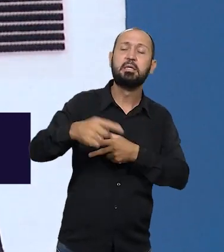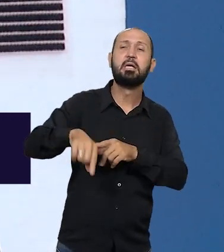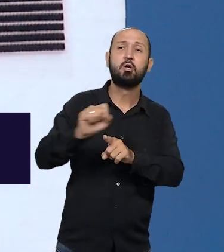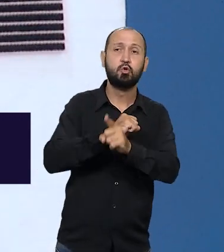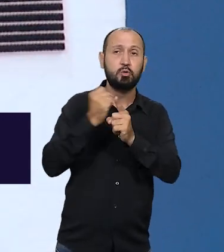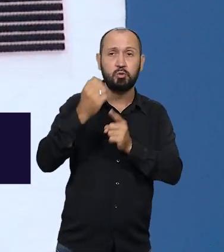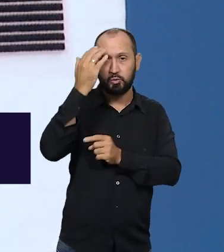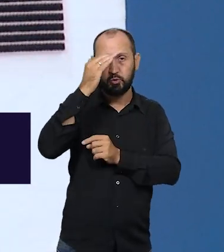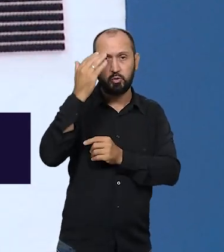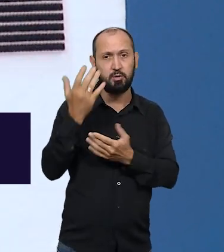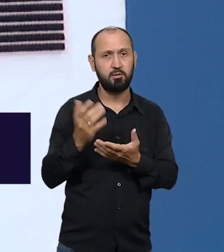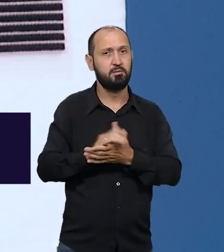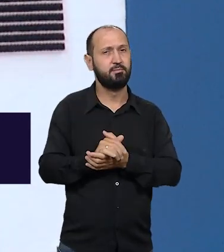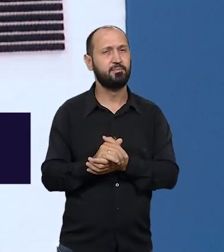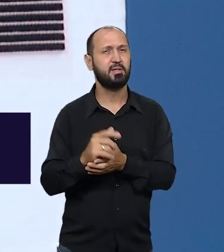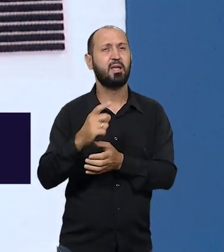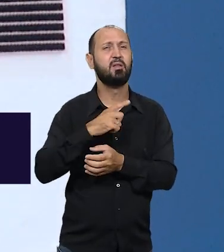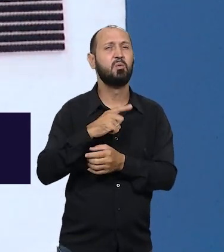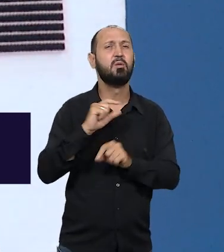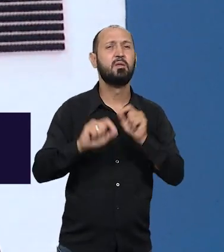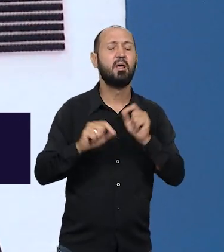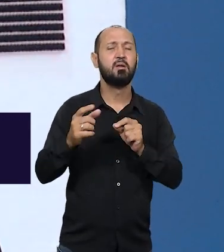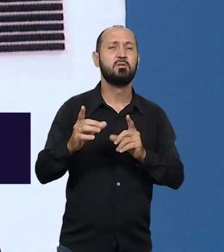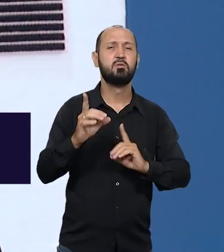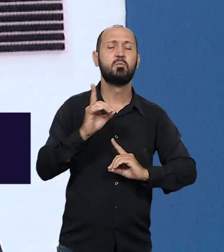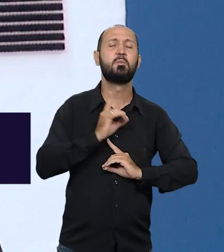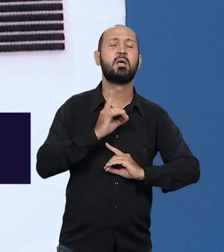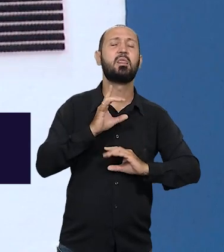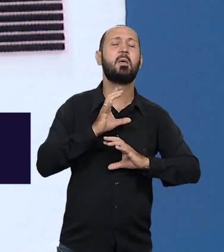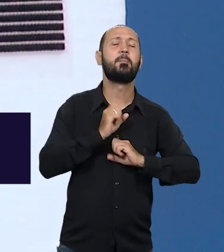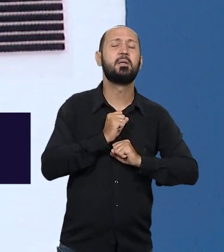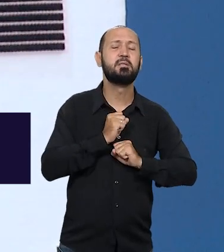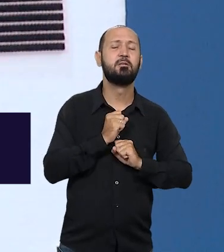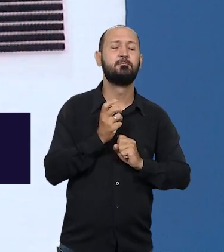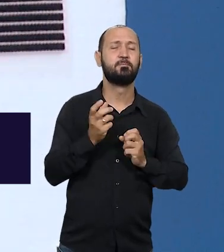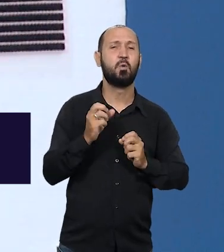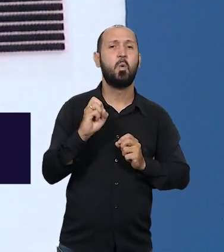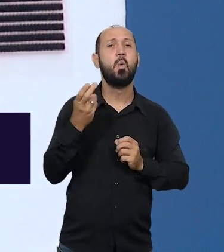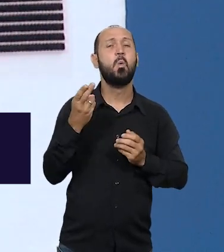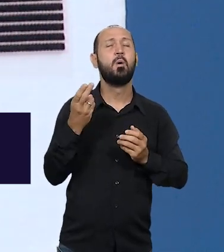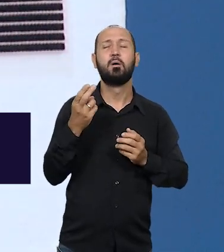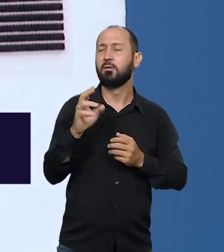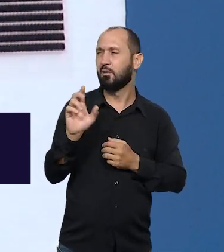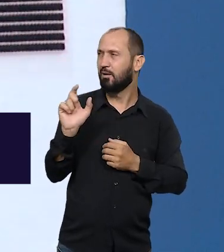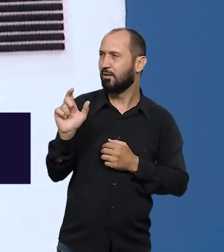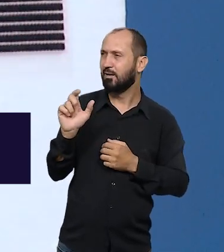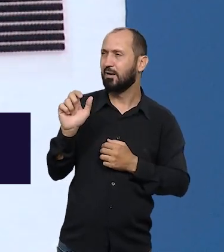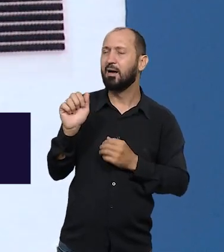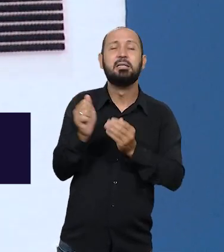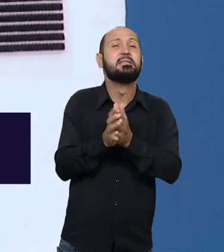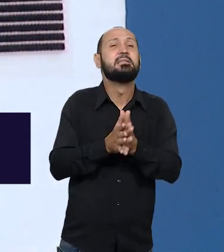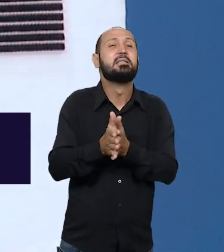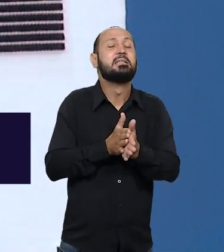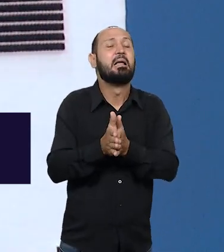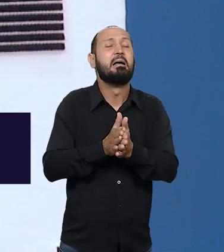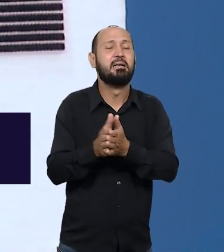uma depressãozinha, uma ansiosidade, como que é? Ansiedade, né? As pessoas ficam, então quer